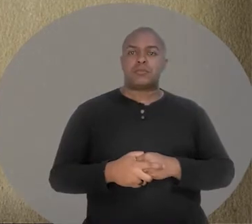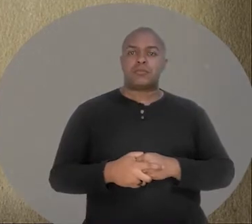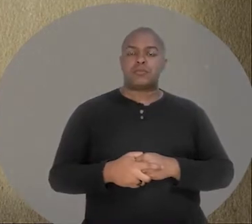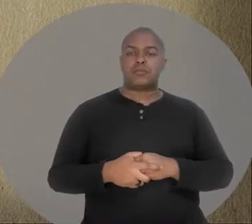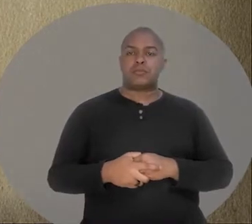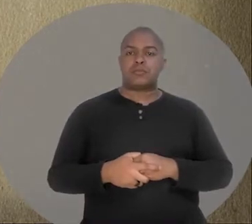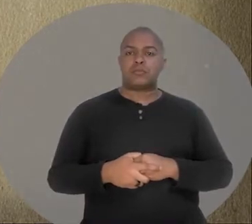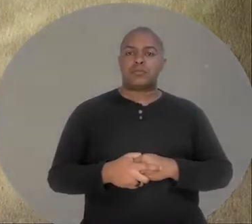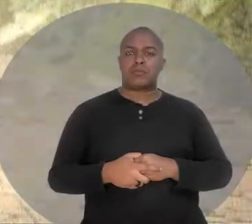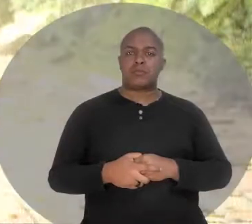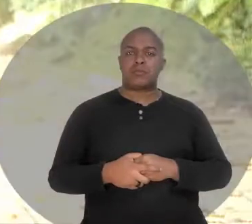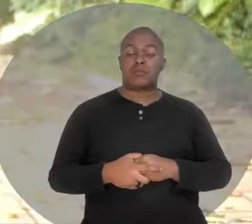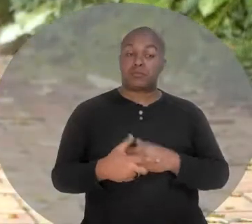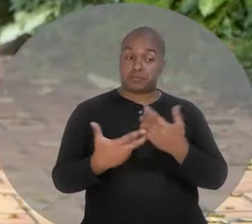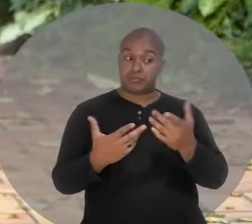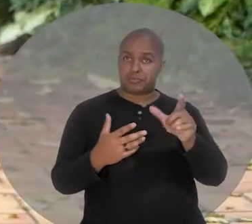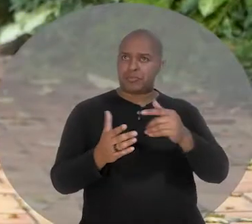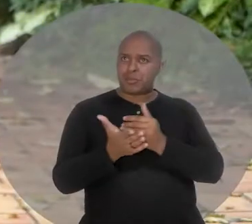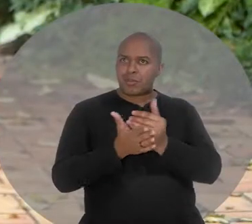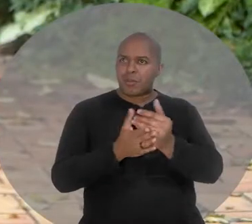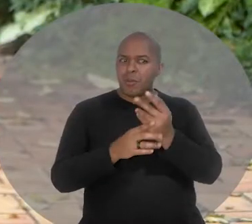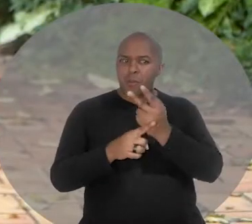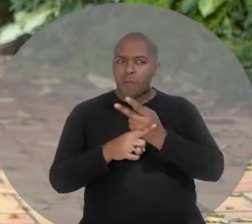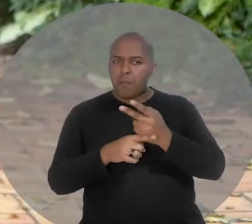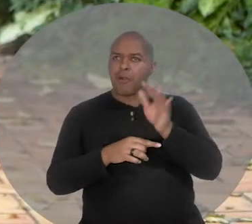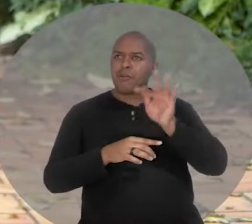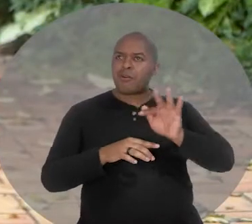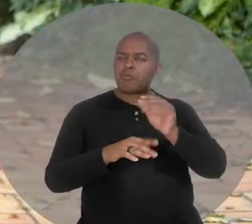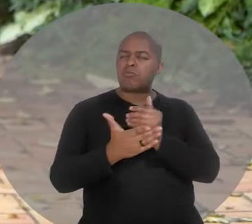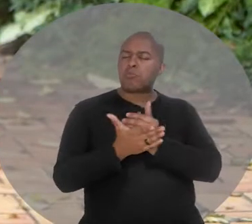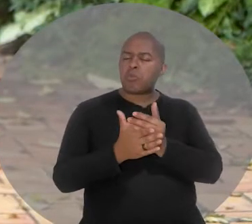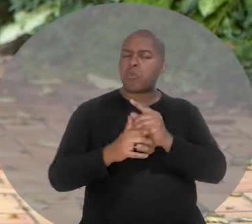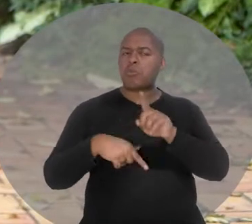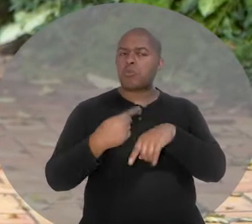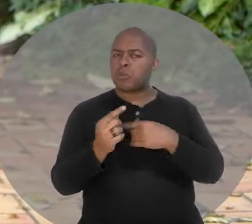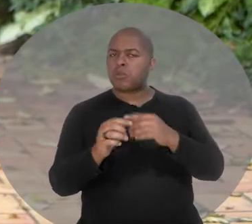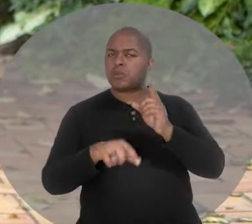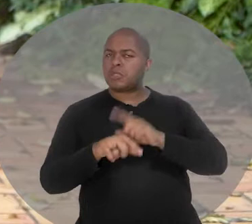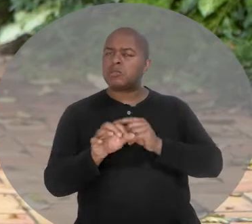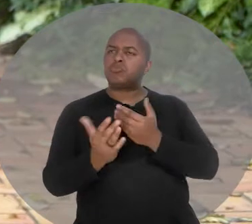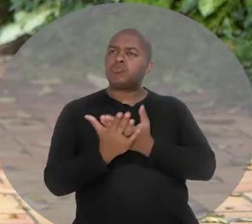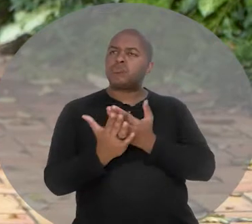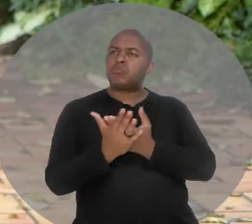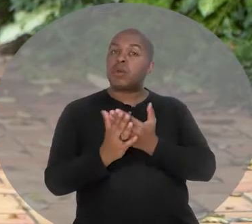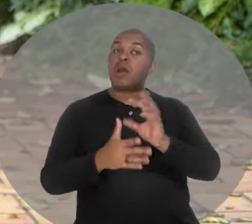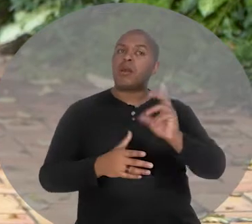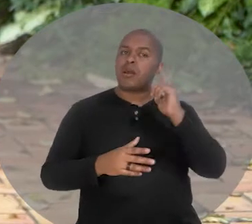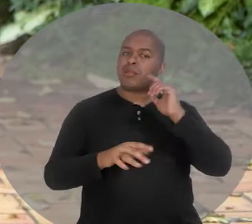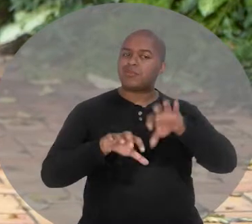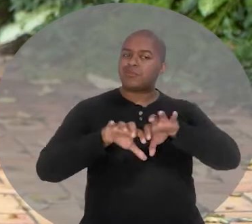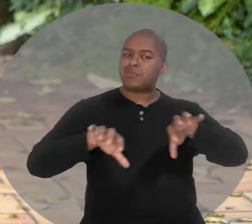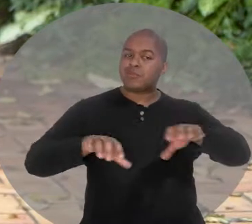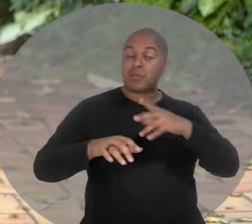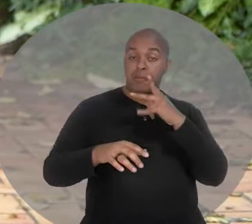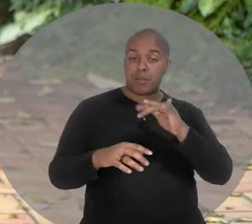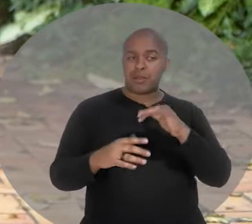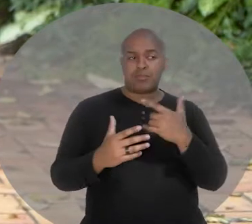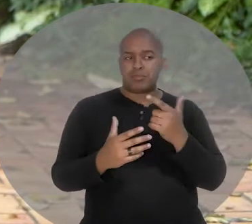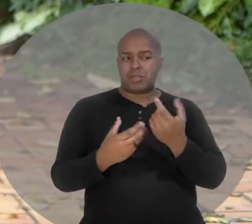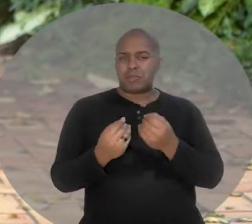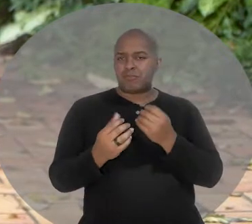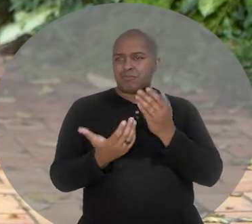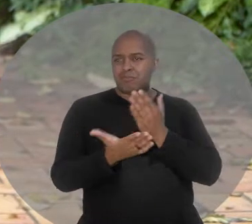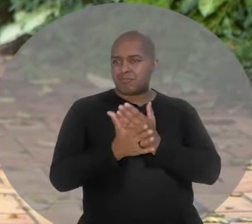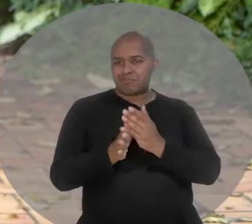1975. Retorno aos estudos. Então Lígia ela começou a Fuma e cursar a sorri. faculdade. Nesse meio tempo, ela acabou se separando do meu pai. Ela não